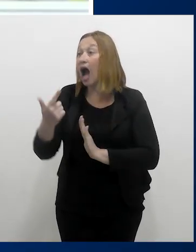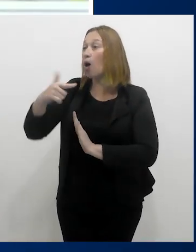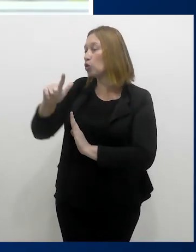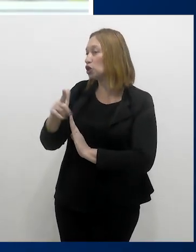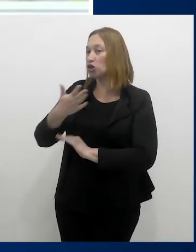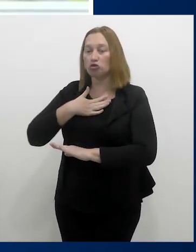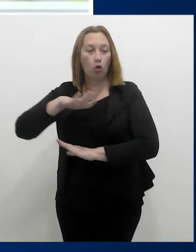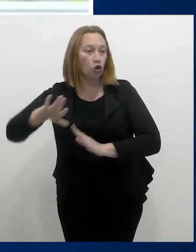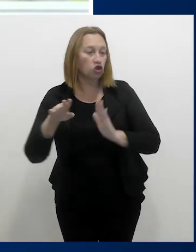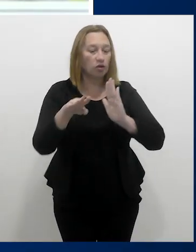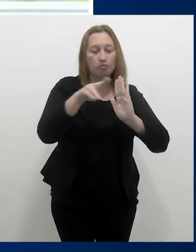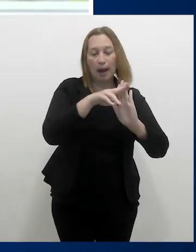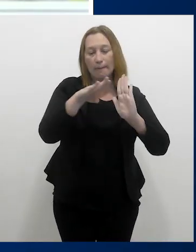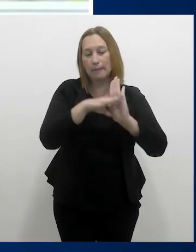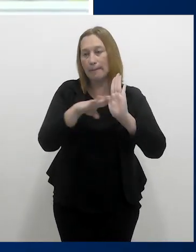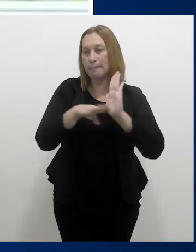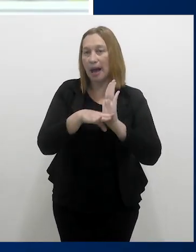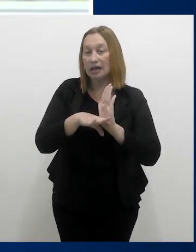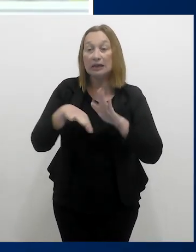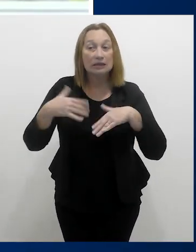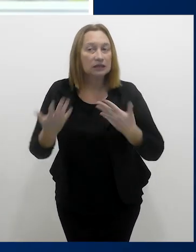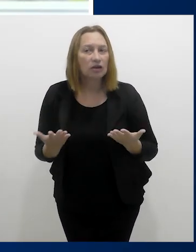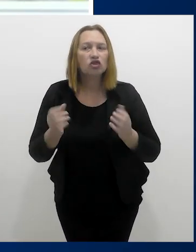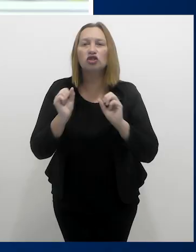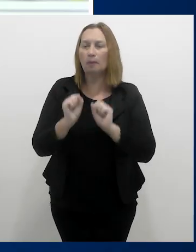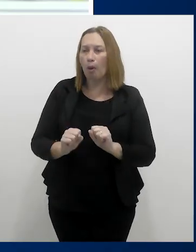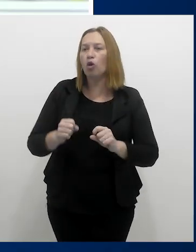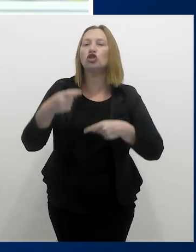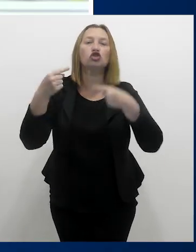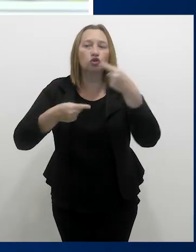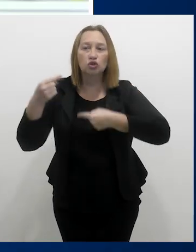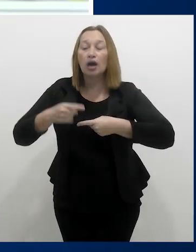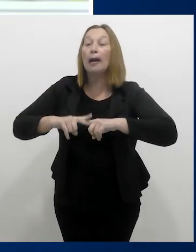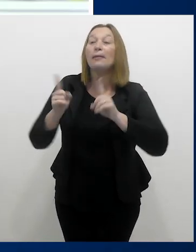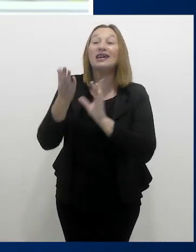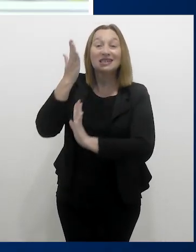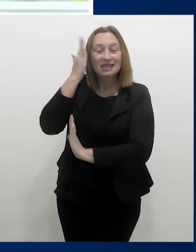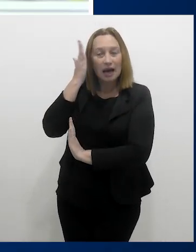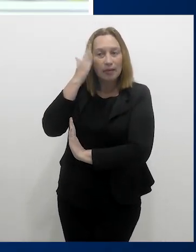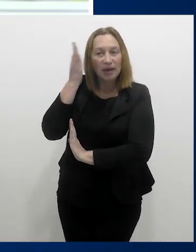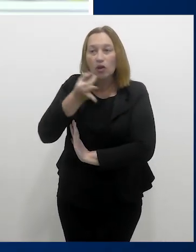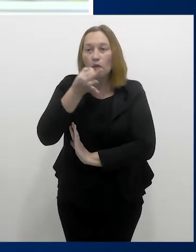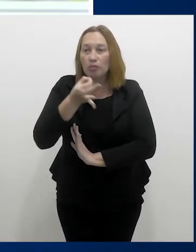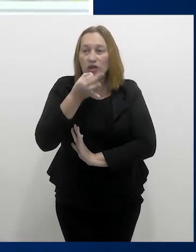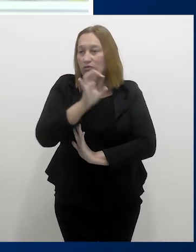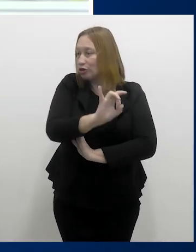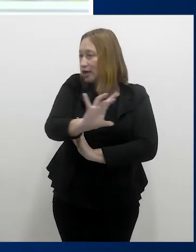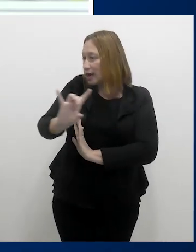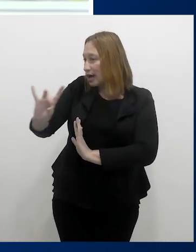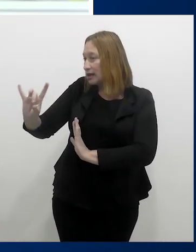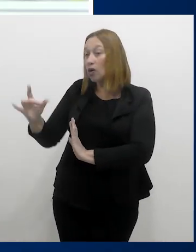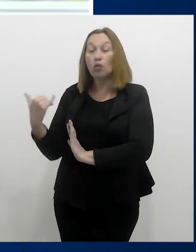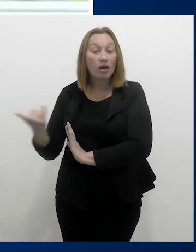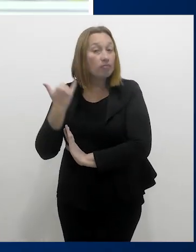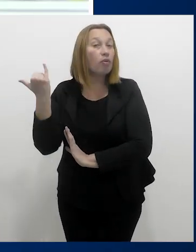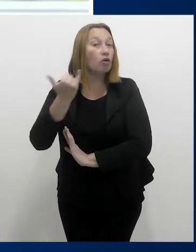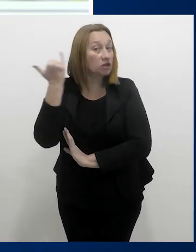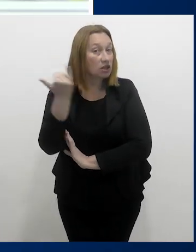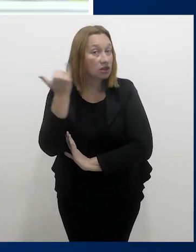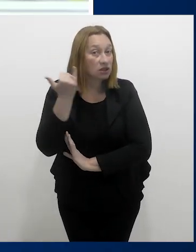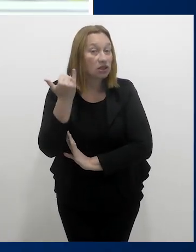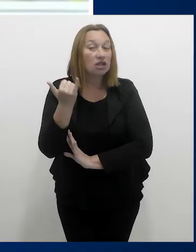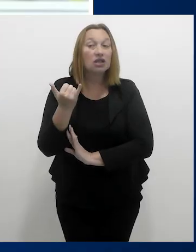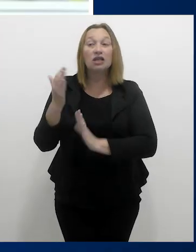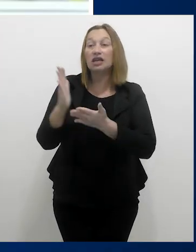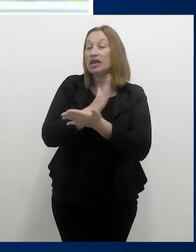não, eu não gostei por isso, por isso, por isso. E a gente pode discutir, mas sabendo que a opinião de todo mundo está importando.